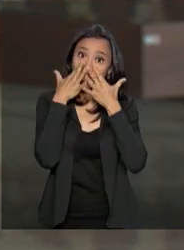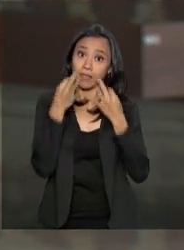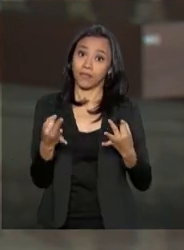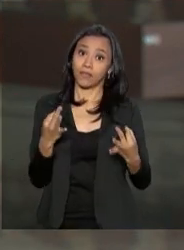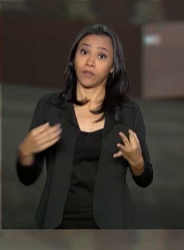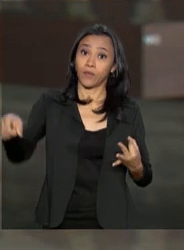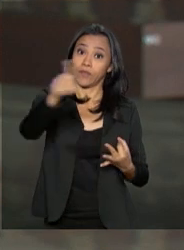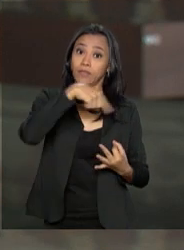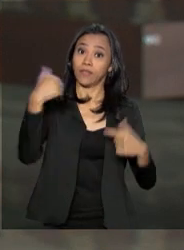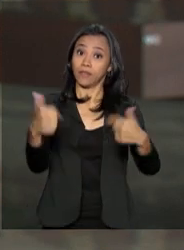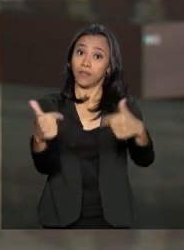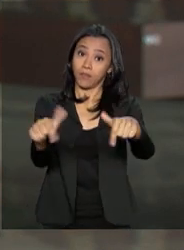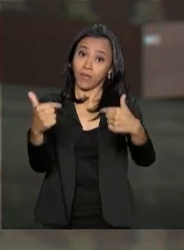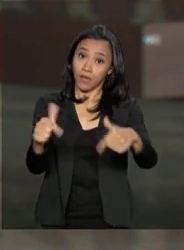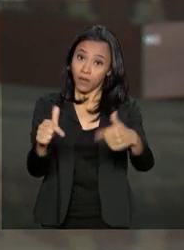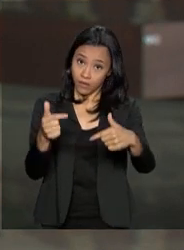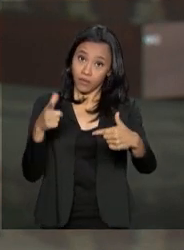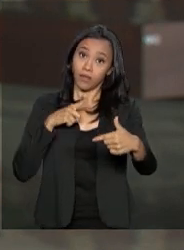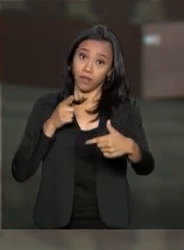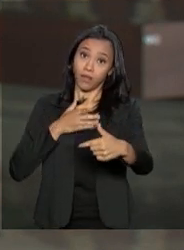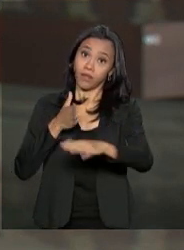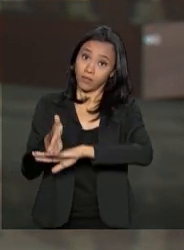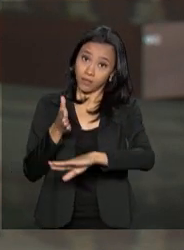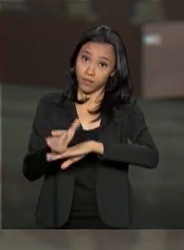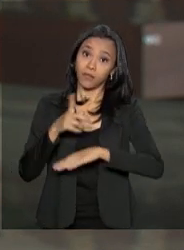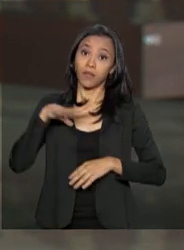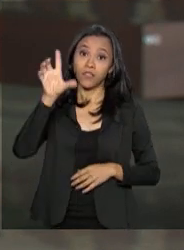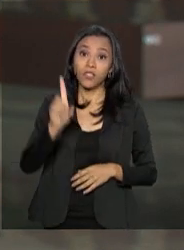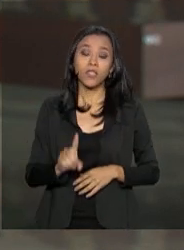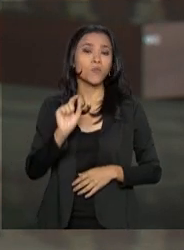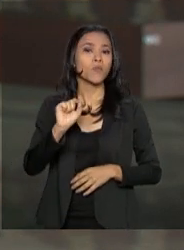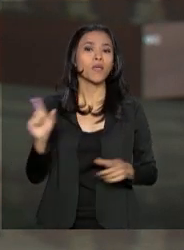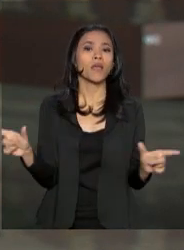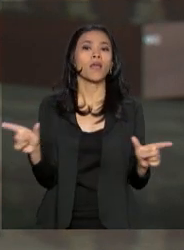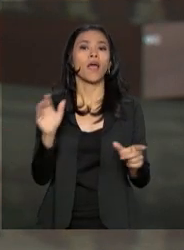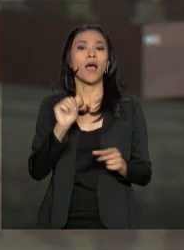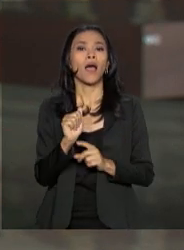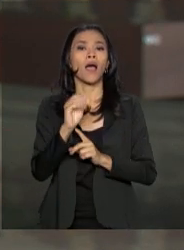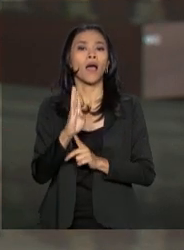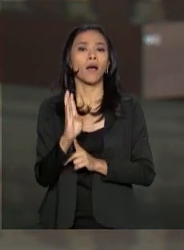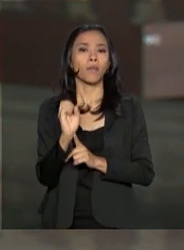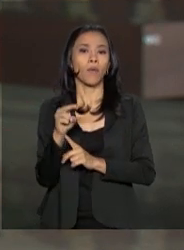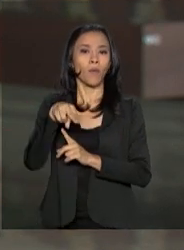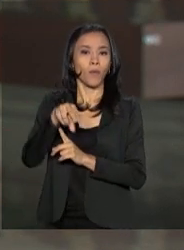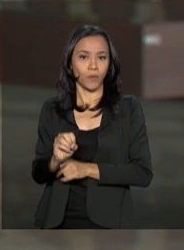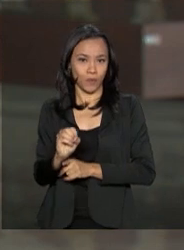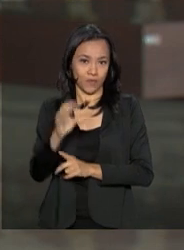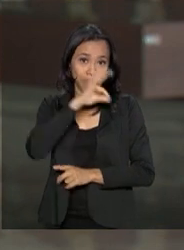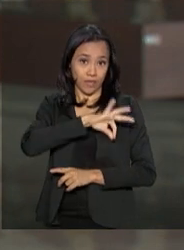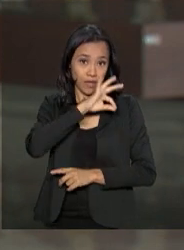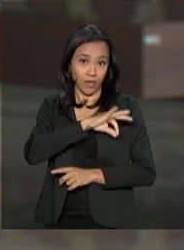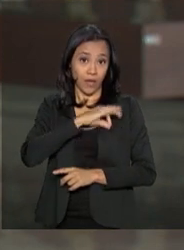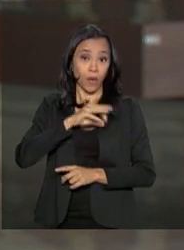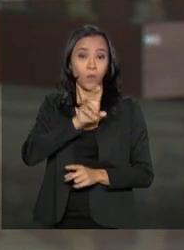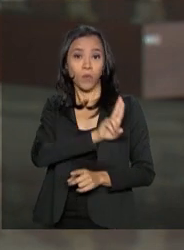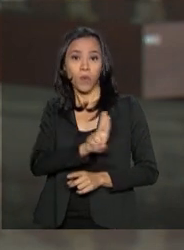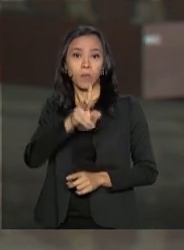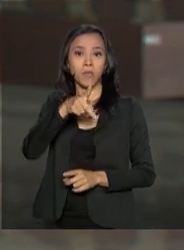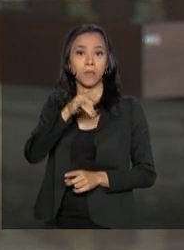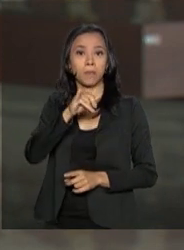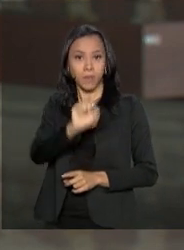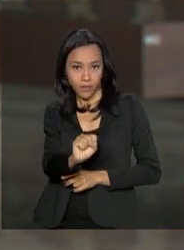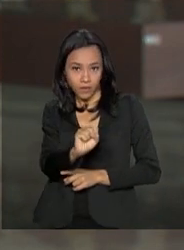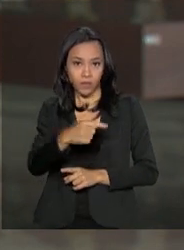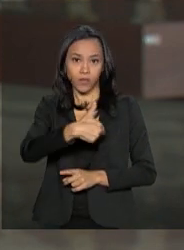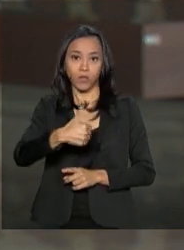trabalhador que pode ter acesso pode ter direito ao abono salarial de 2016 abono salarial pis/pasep de 2016